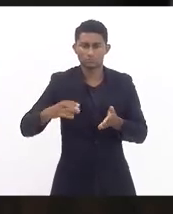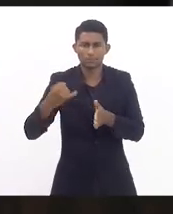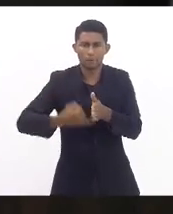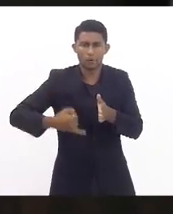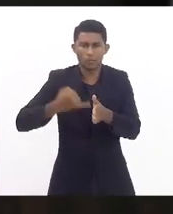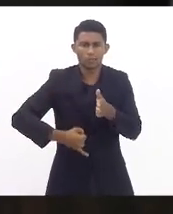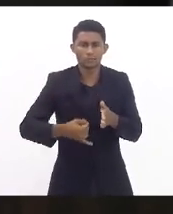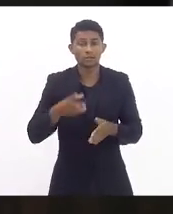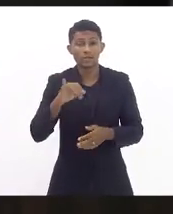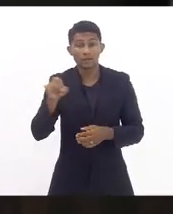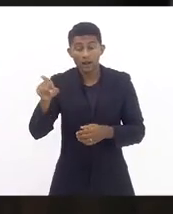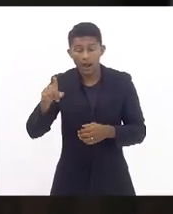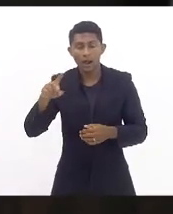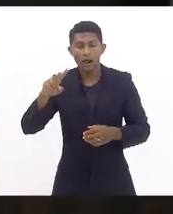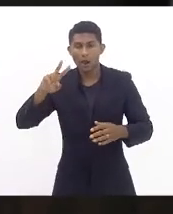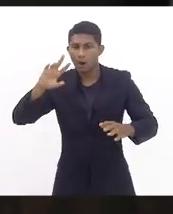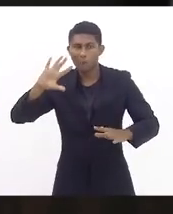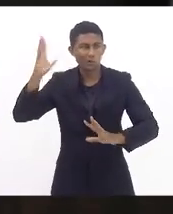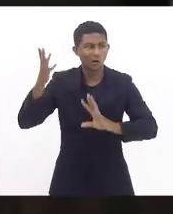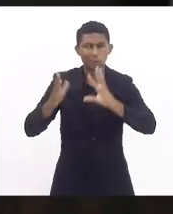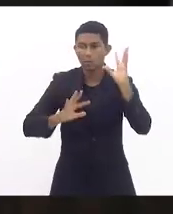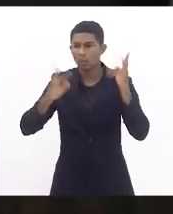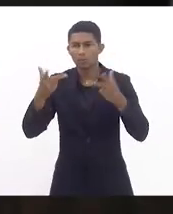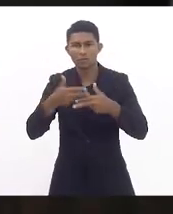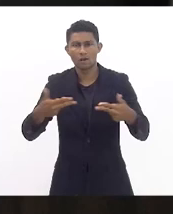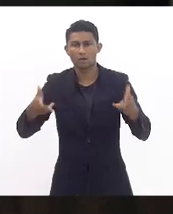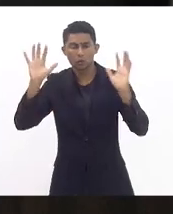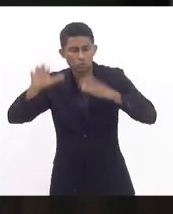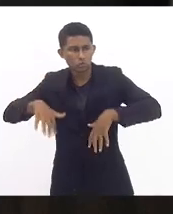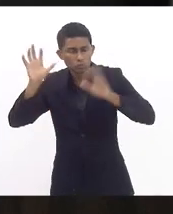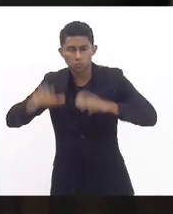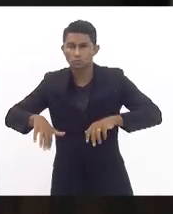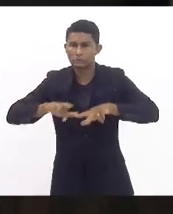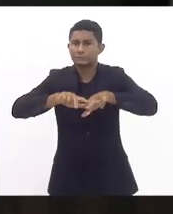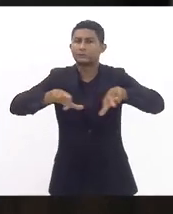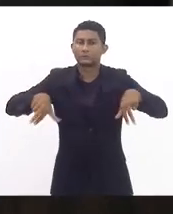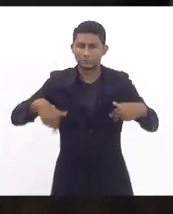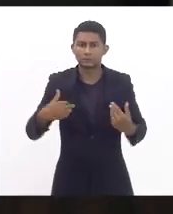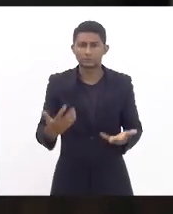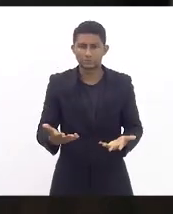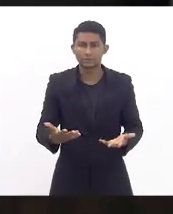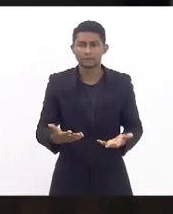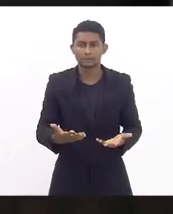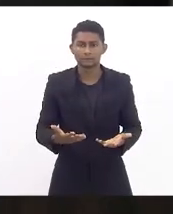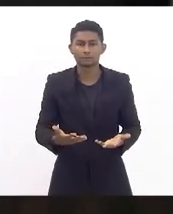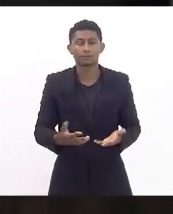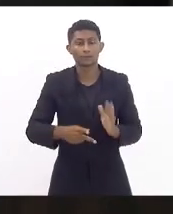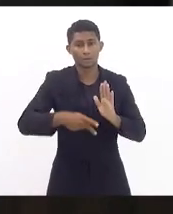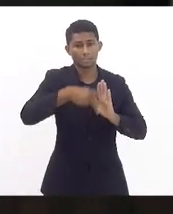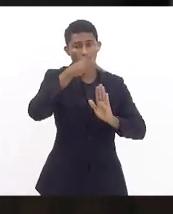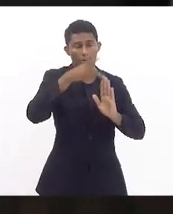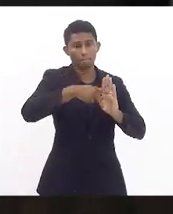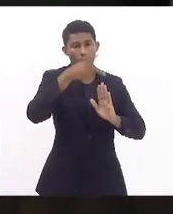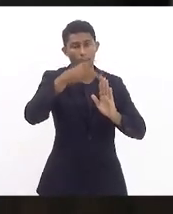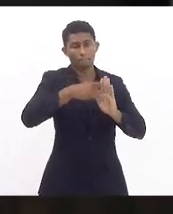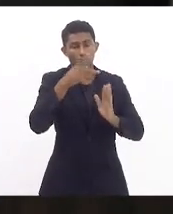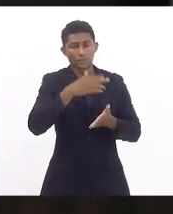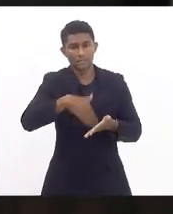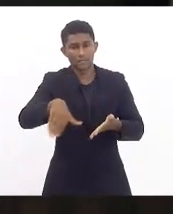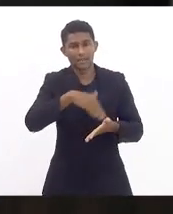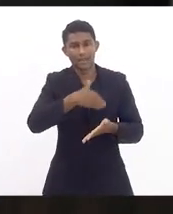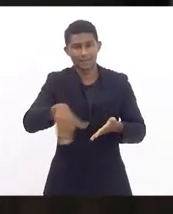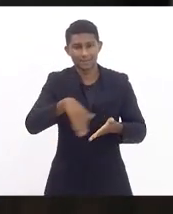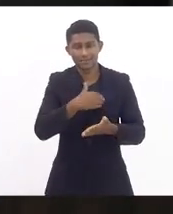em situação de emergência ou calamidade pública reconhecida por portaria da Secretaria Nacional de